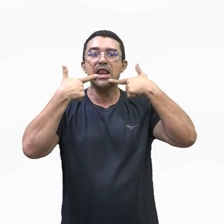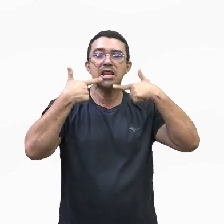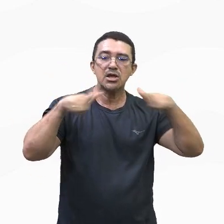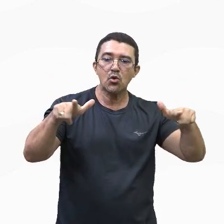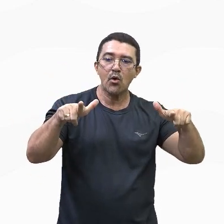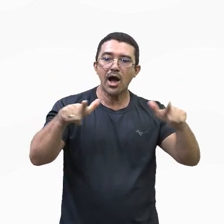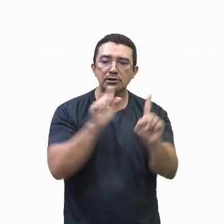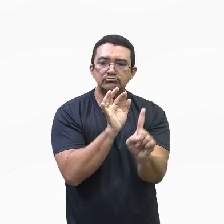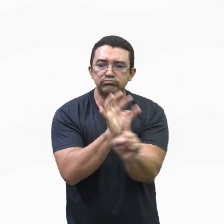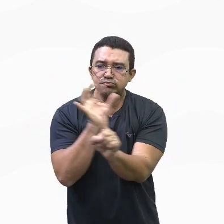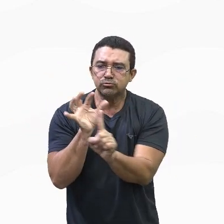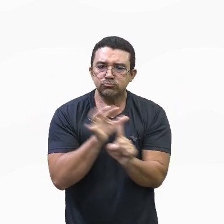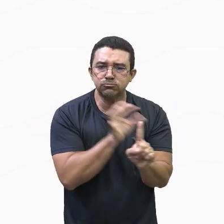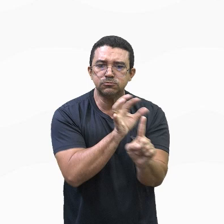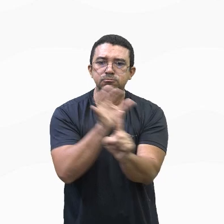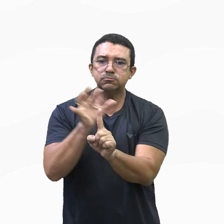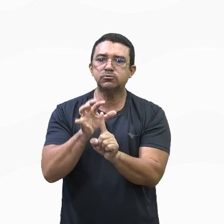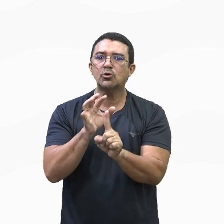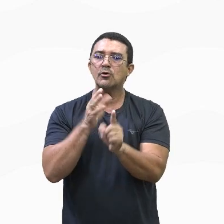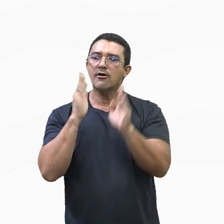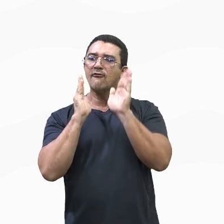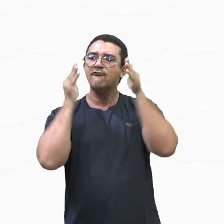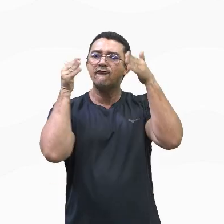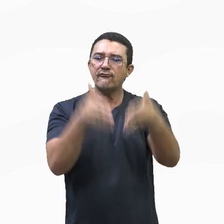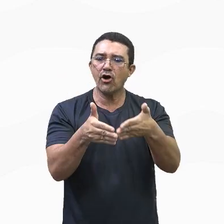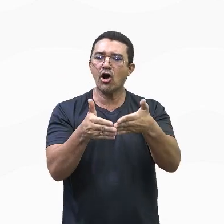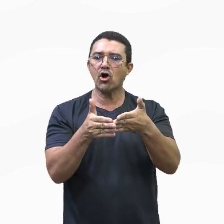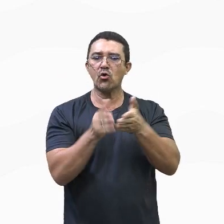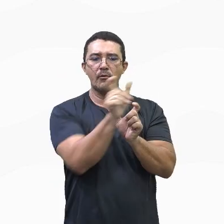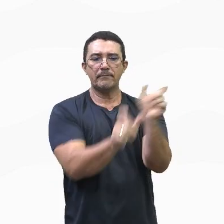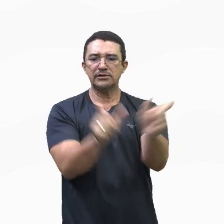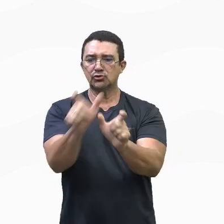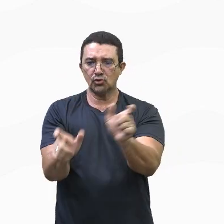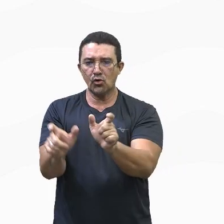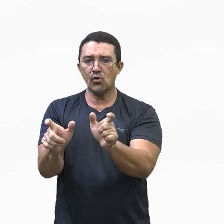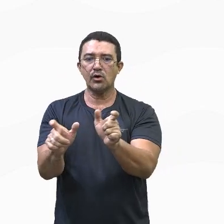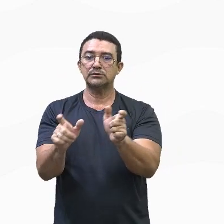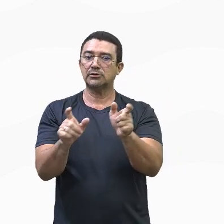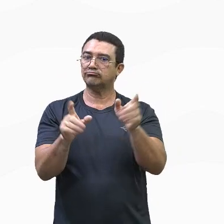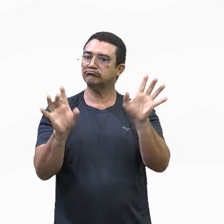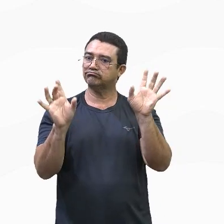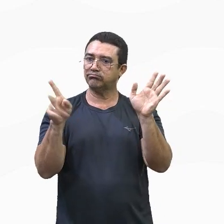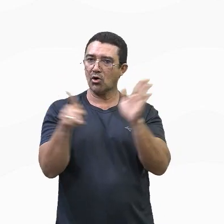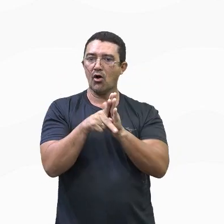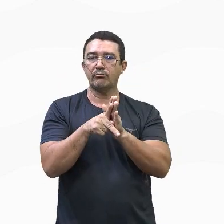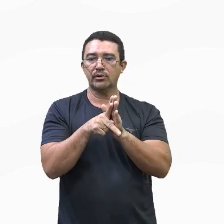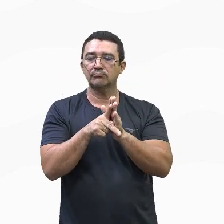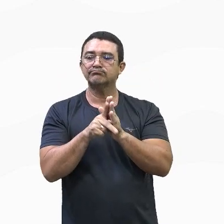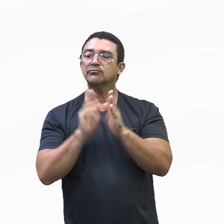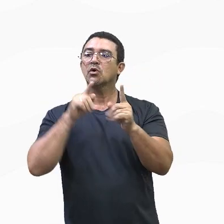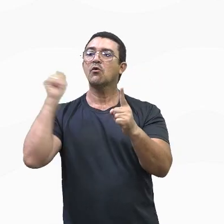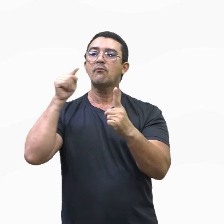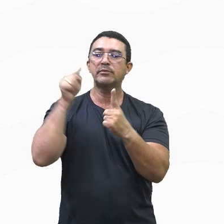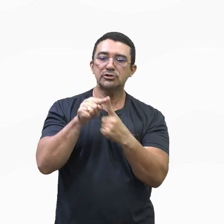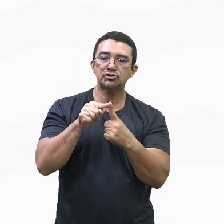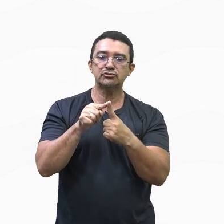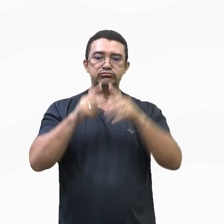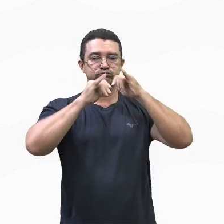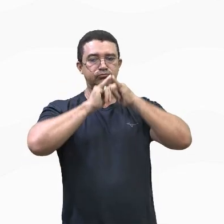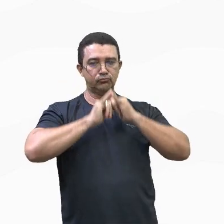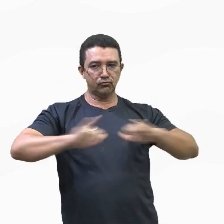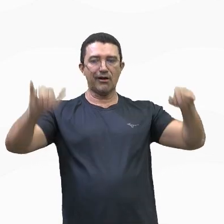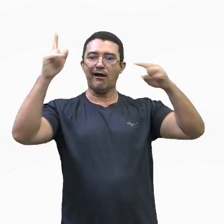linguagem persuasiva, direcionada a um público-alvo específico com a finalidade de